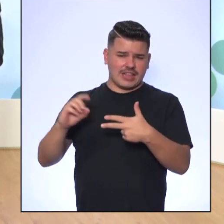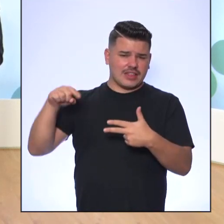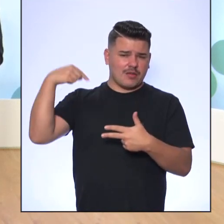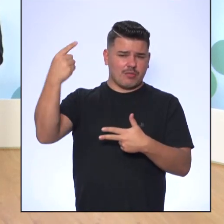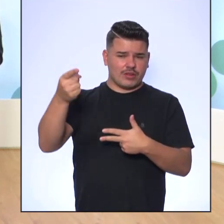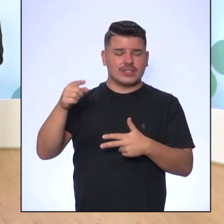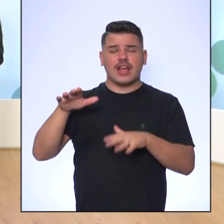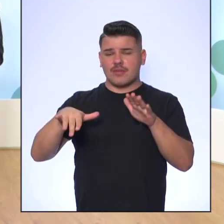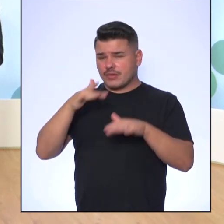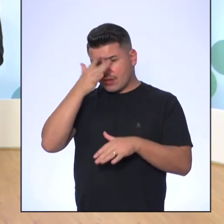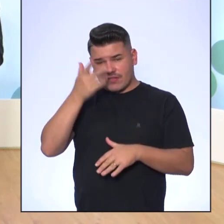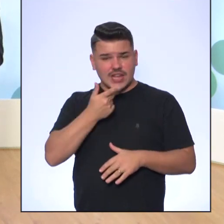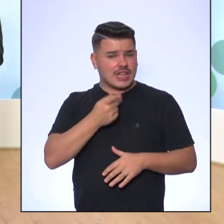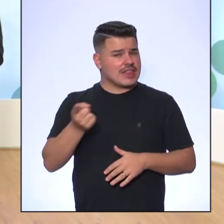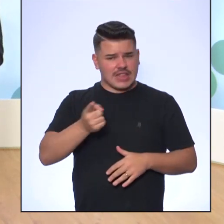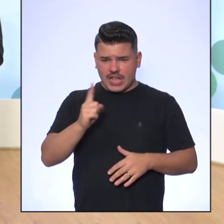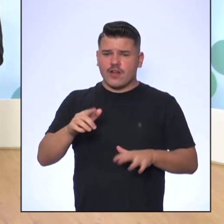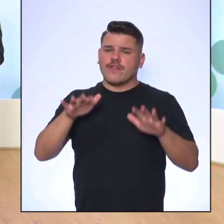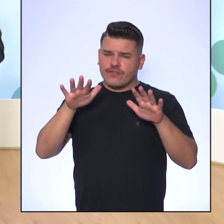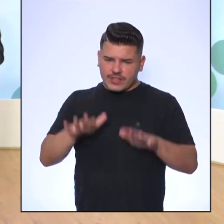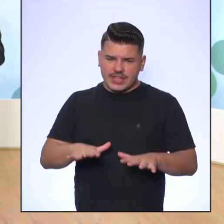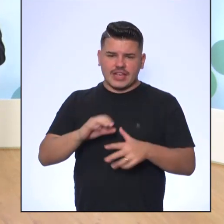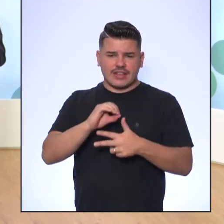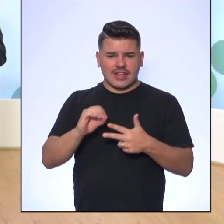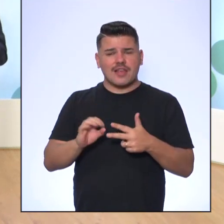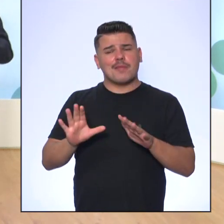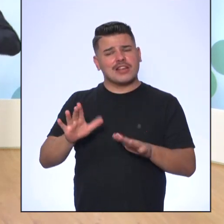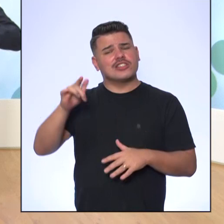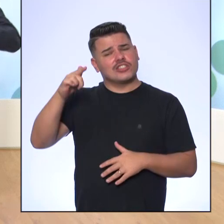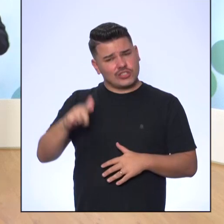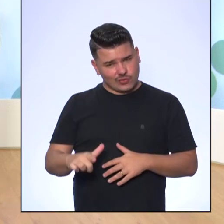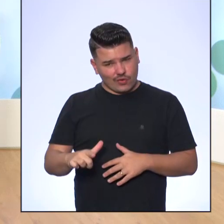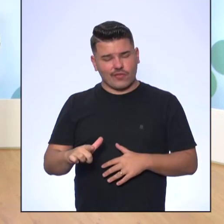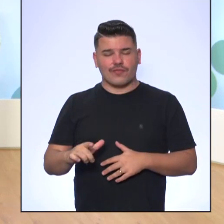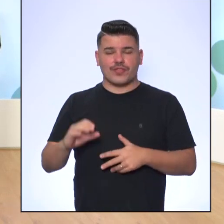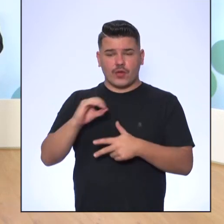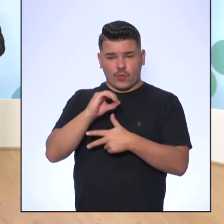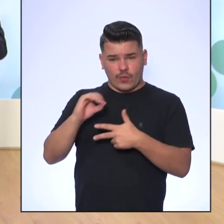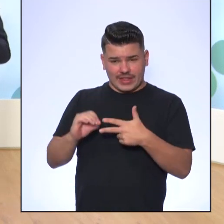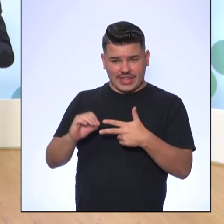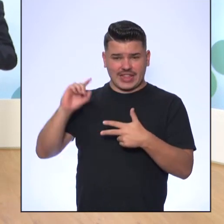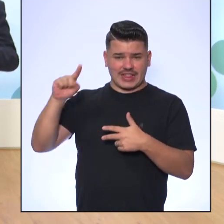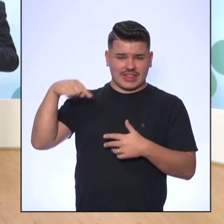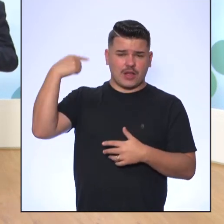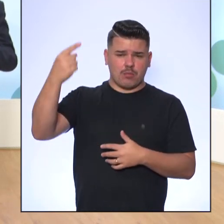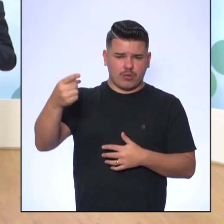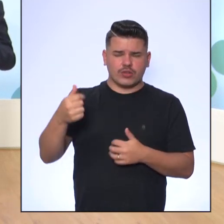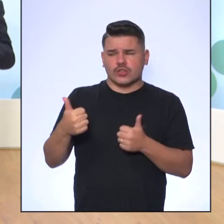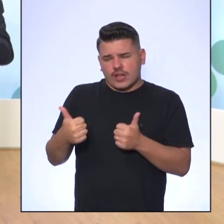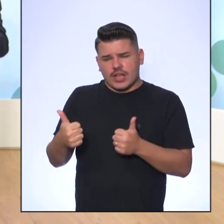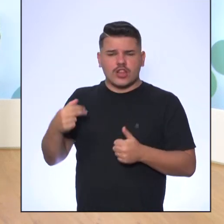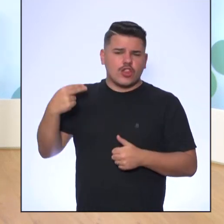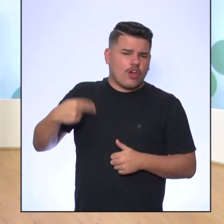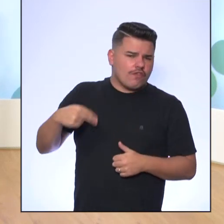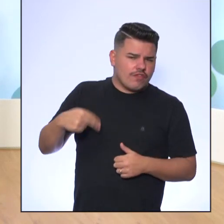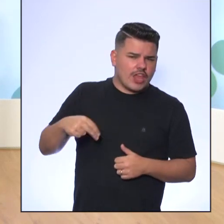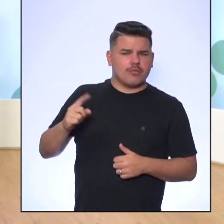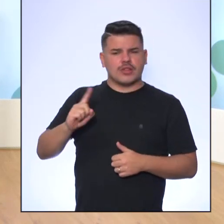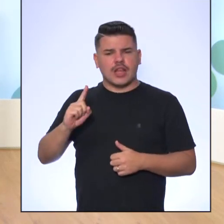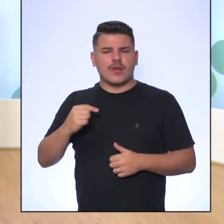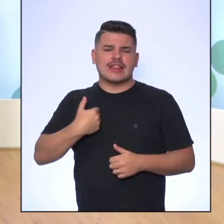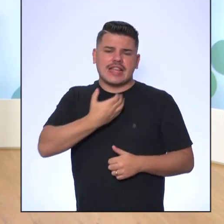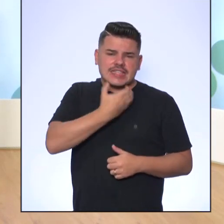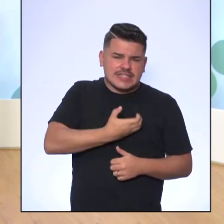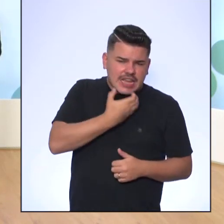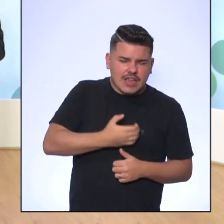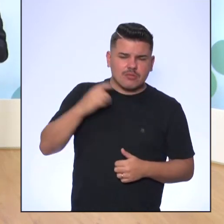para não adiar. Mas, de novo, a questão do adiamento do Enem, pode ser que ele não seja em novembro, se adiar para dezembro, se adiar